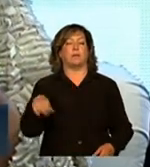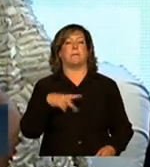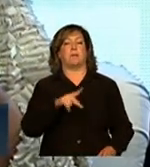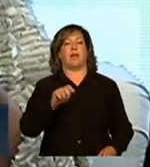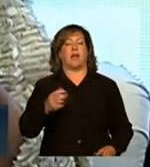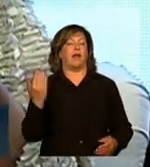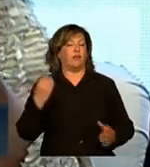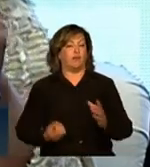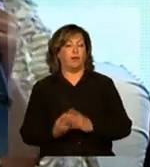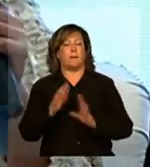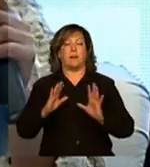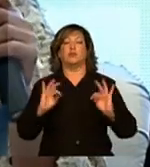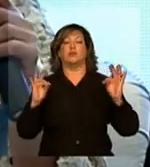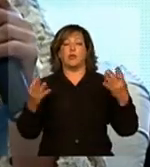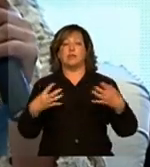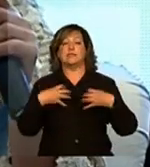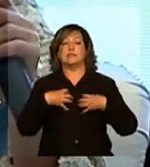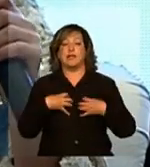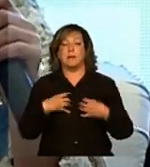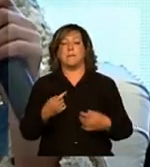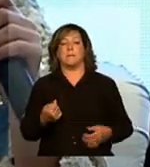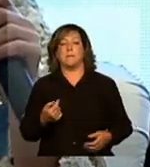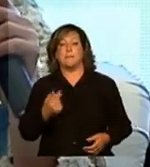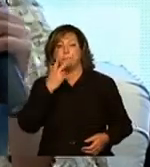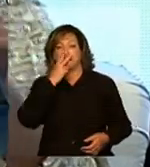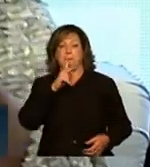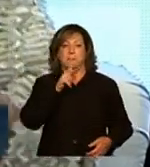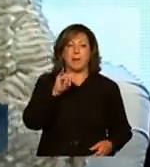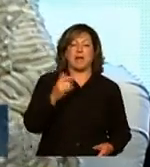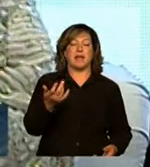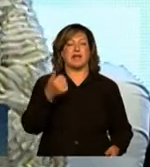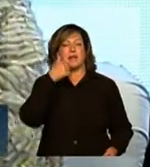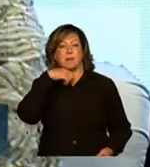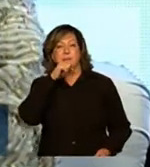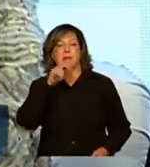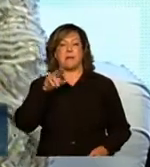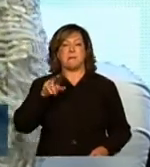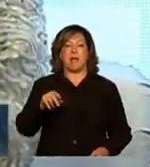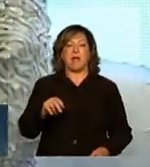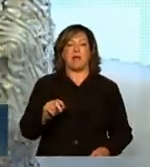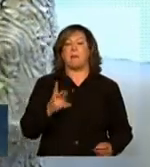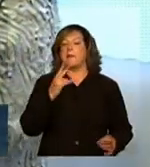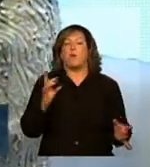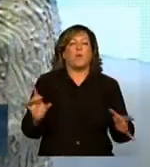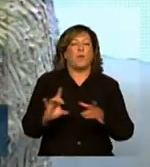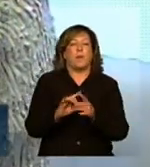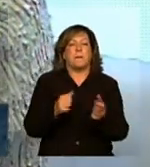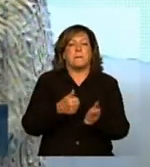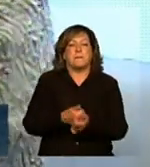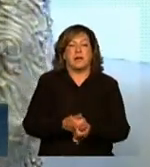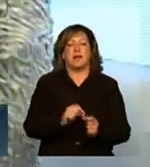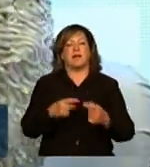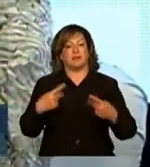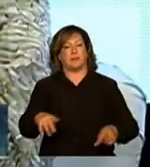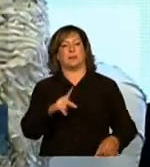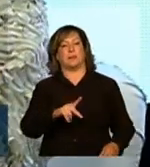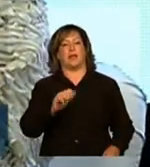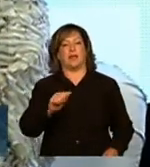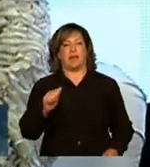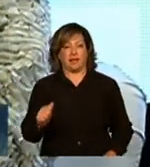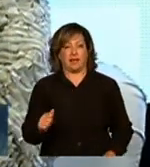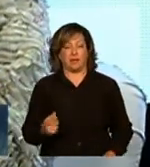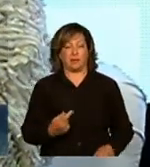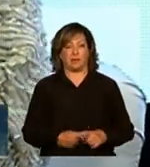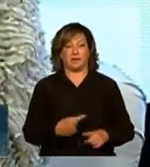mas todo mundo se sente um pouco pai, mãe, irmão, madrasto, padrasta do PAA. Eu acho